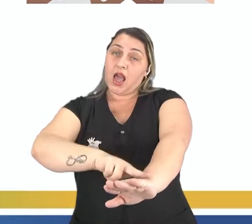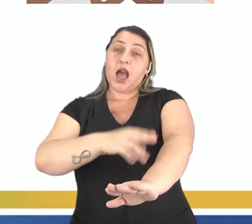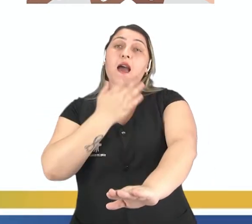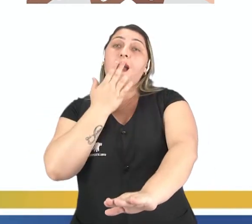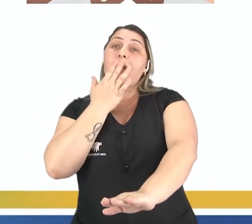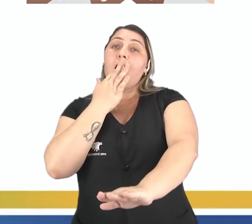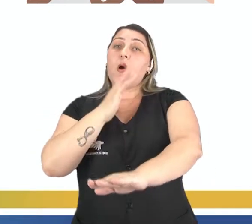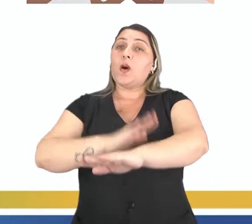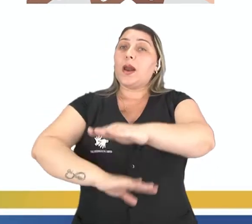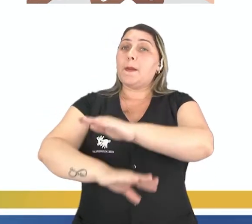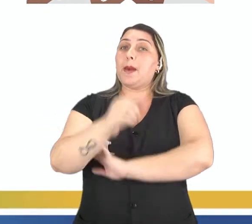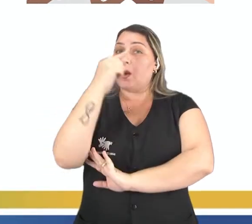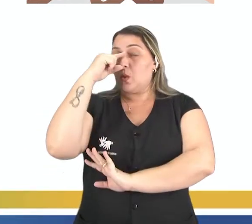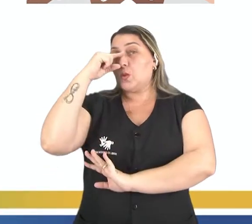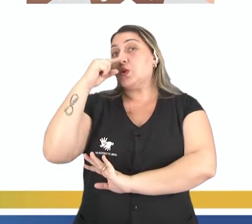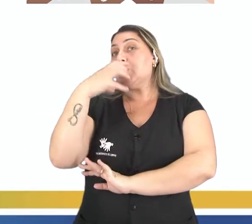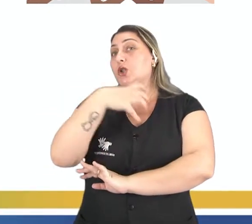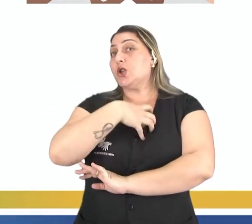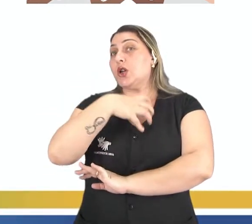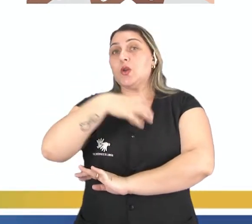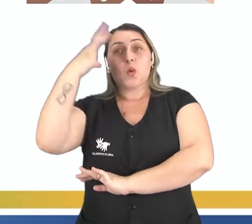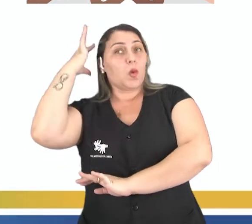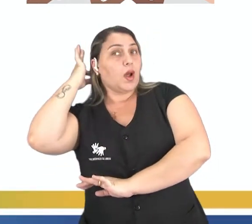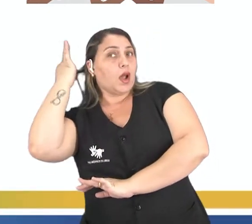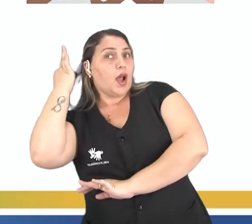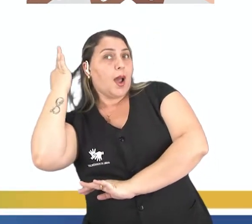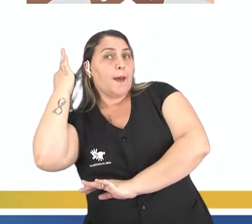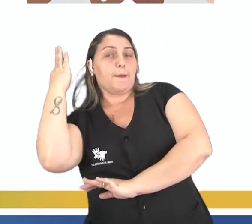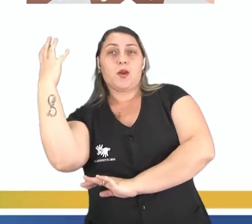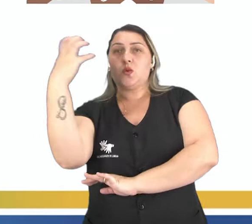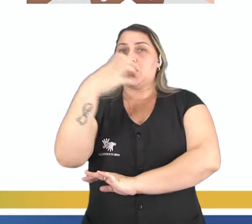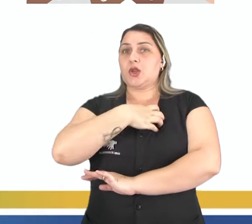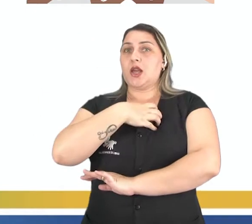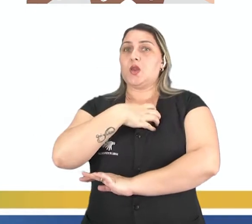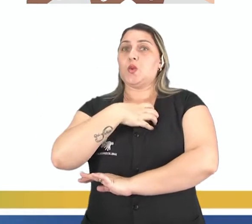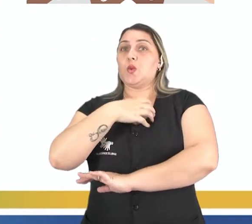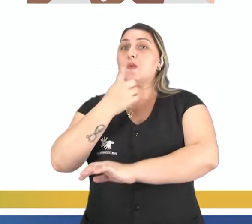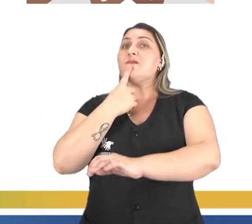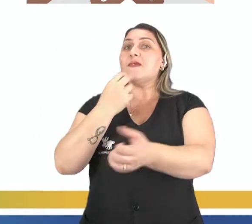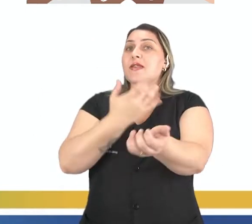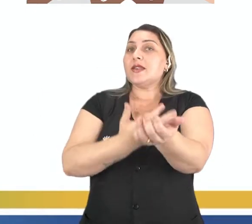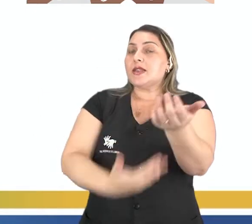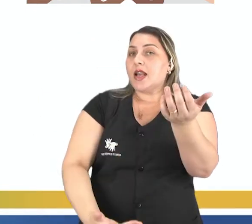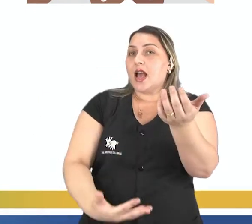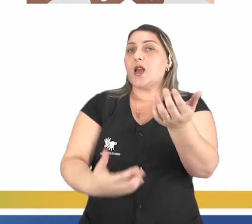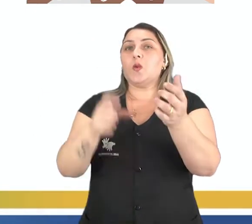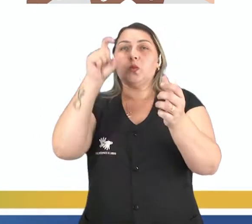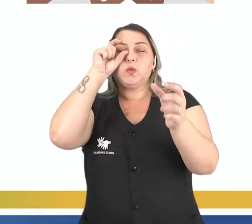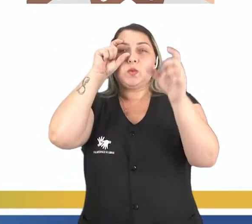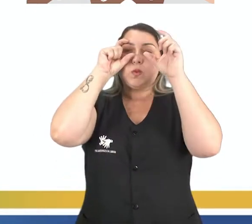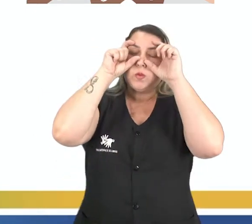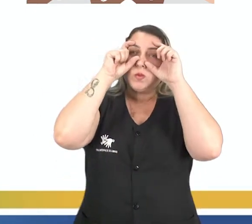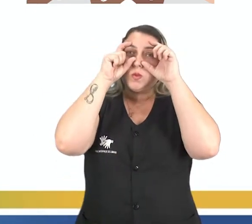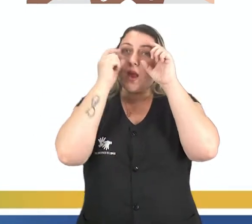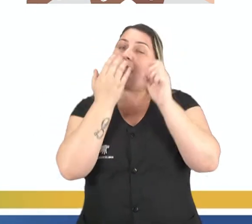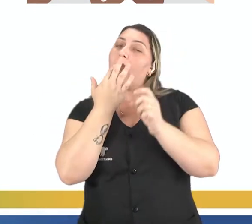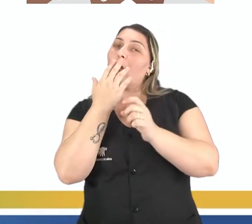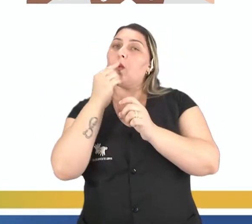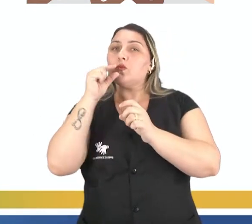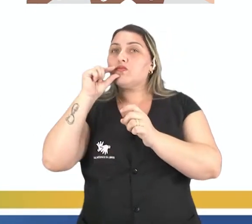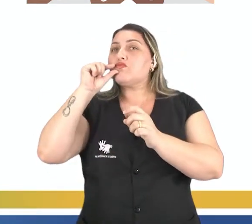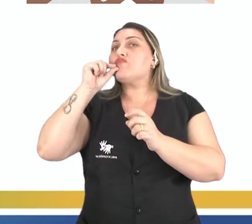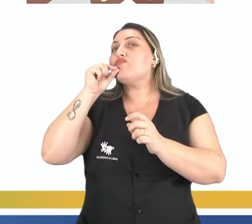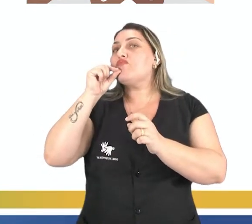pele, a forma do nariz, o tipo do cabelo, o tipo de sangue, o formato e a cor dos olhos, a espessura dos